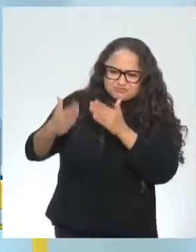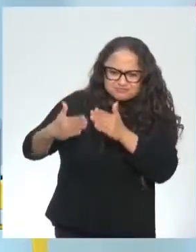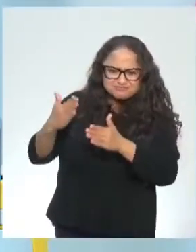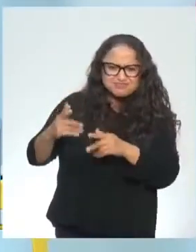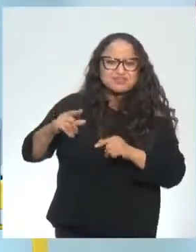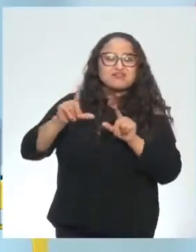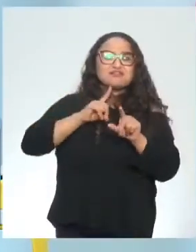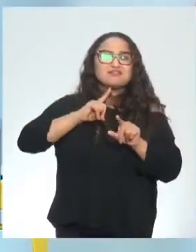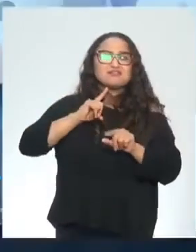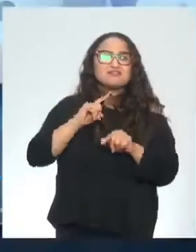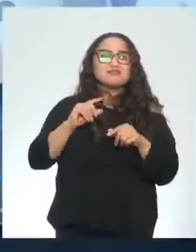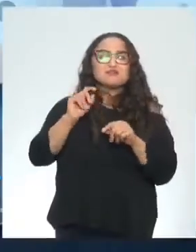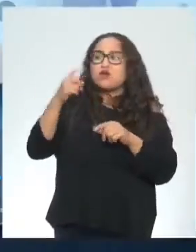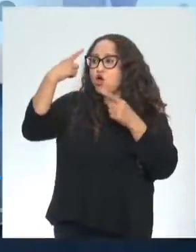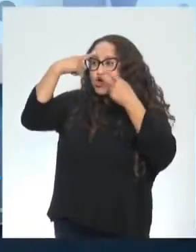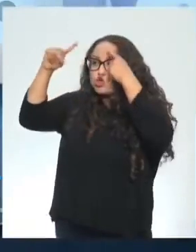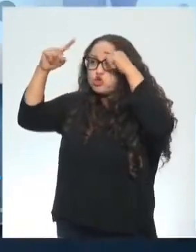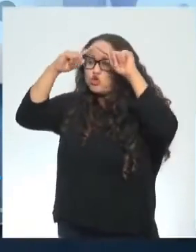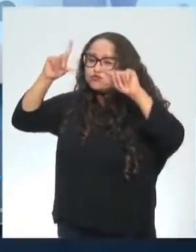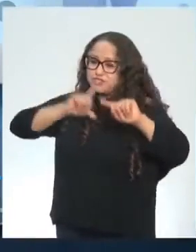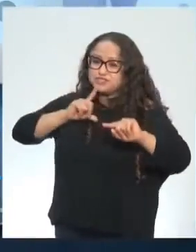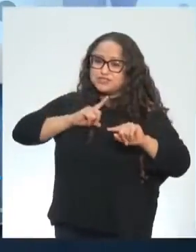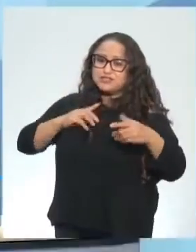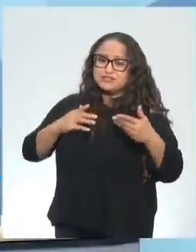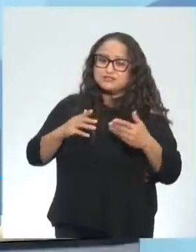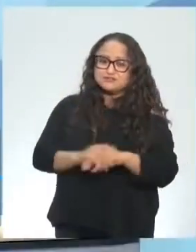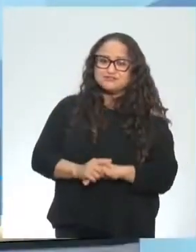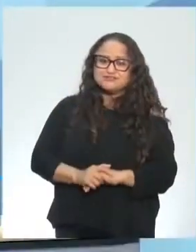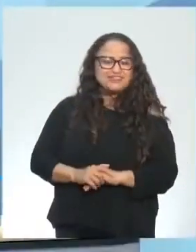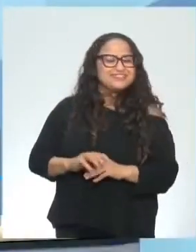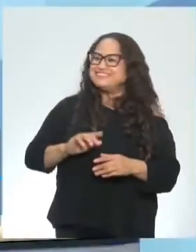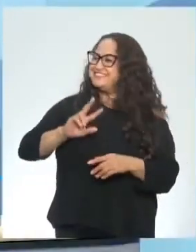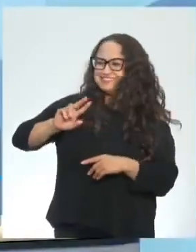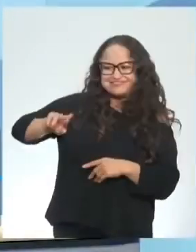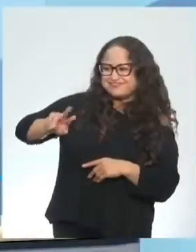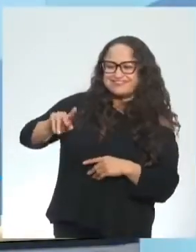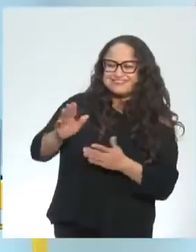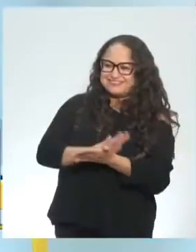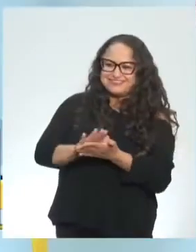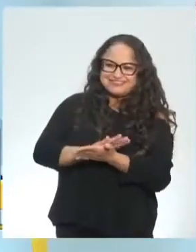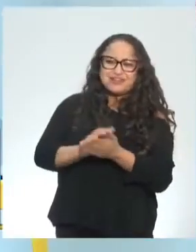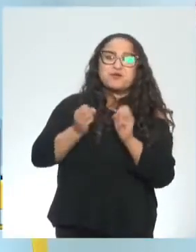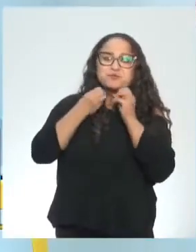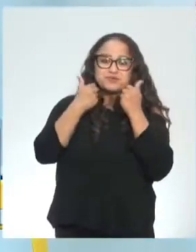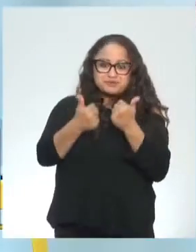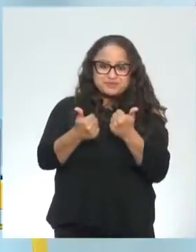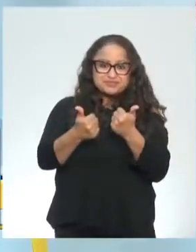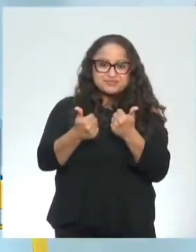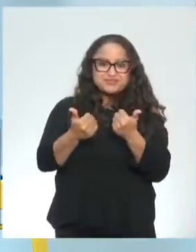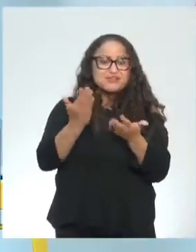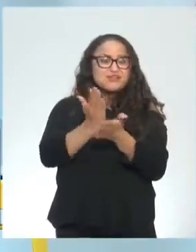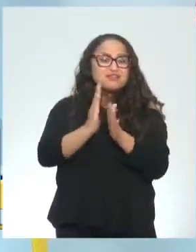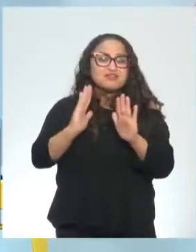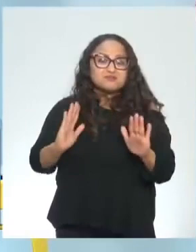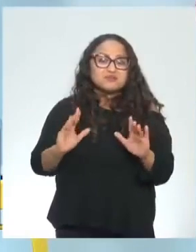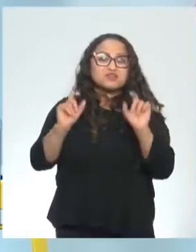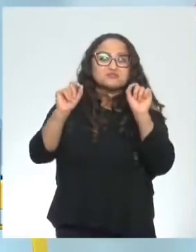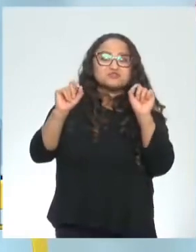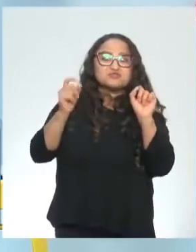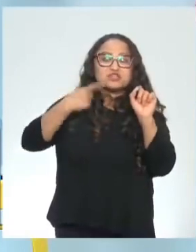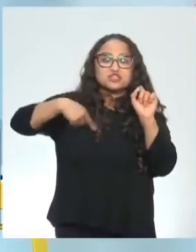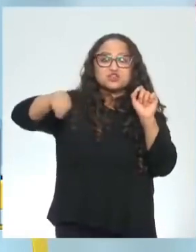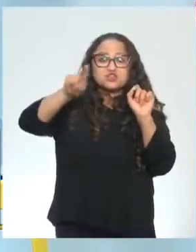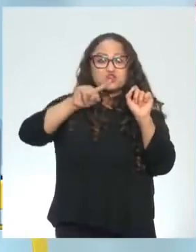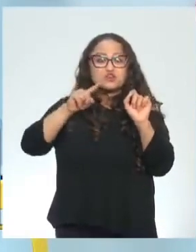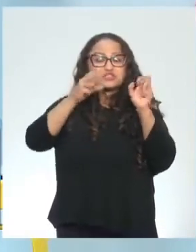e assim por diante alguma dúvida subindo aí no chefes e não nada tudo tranquilo bem vindo então terminamos aqui o que a gente tinha